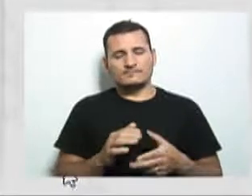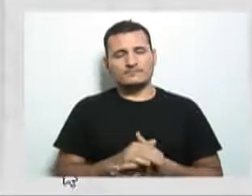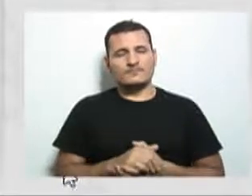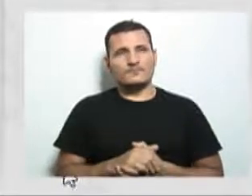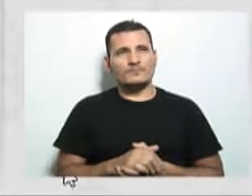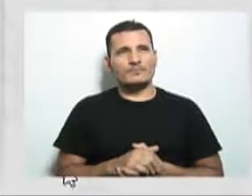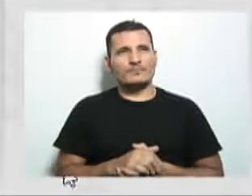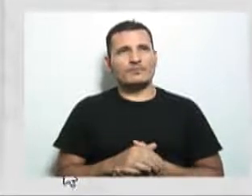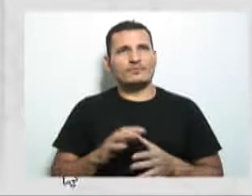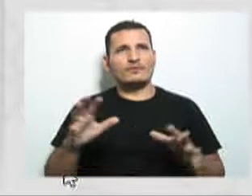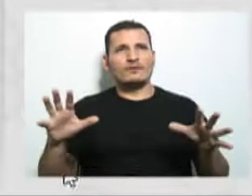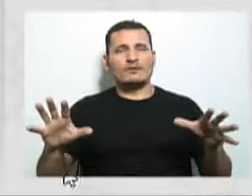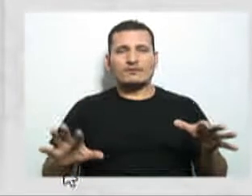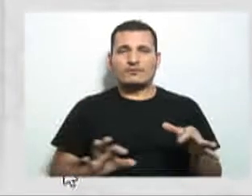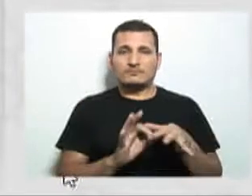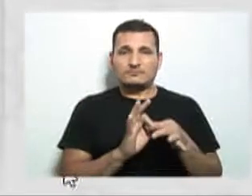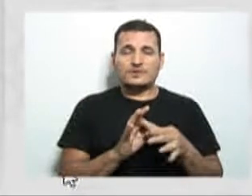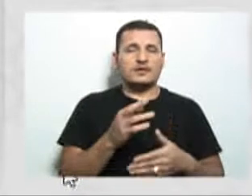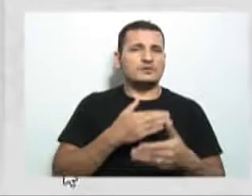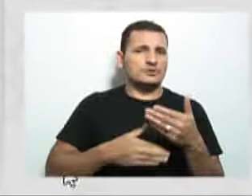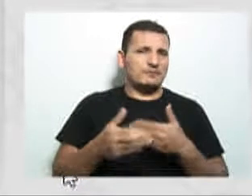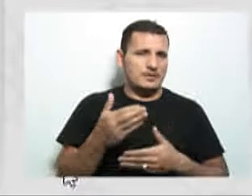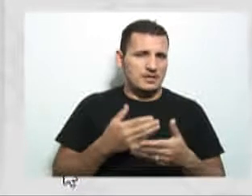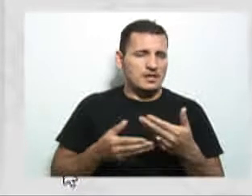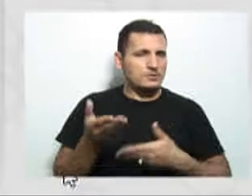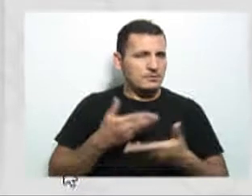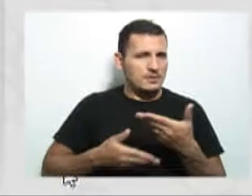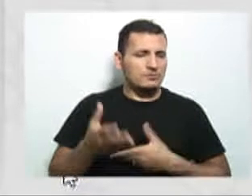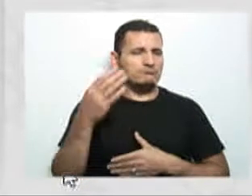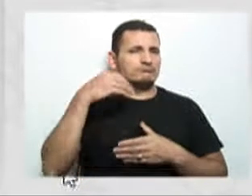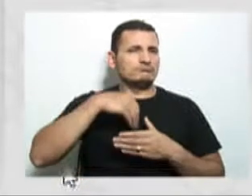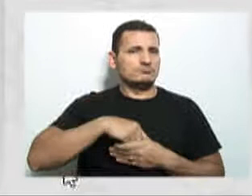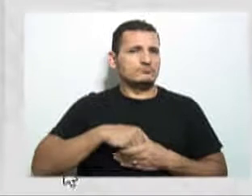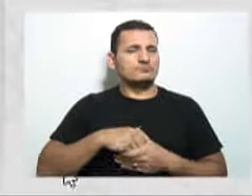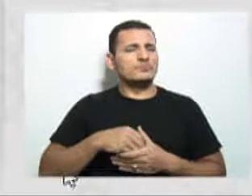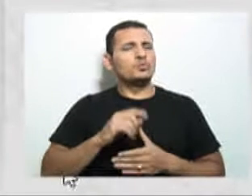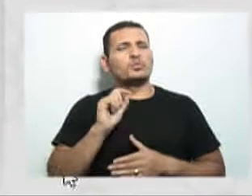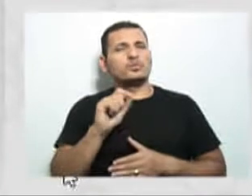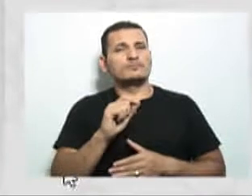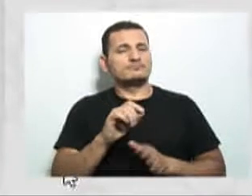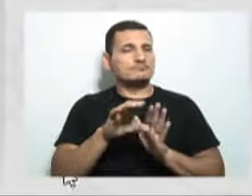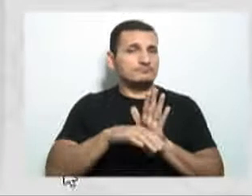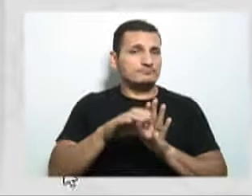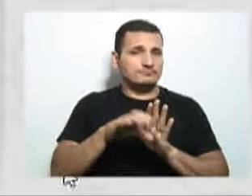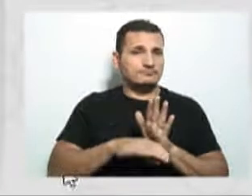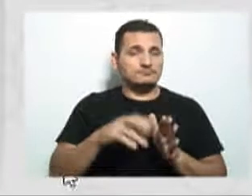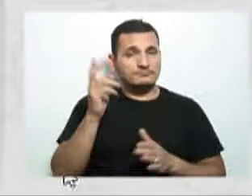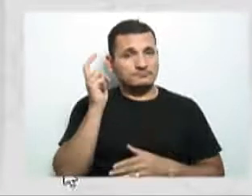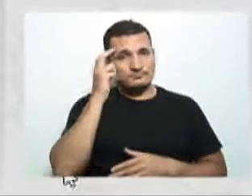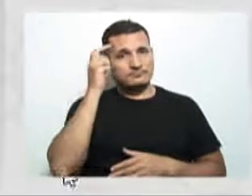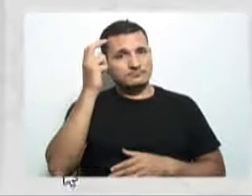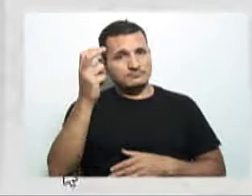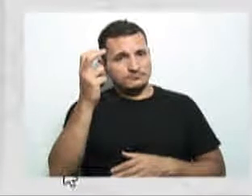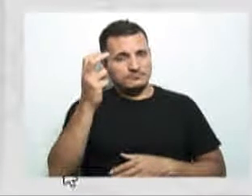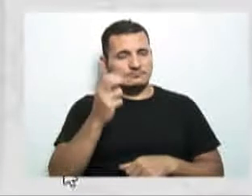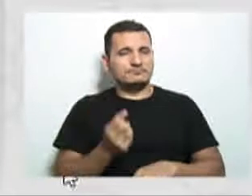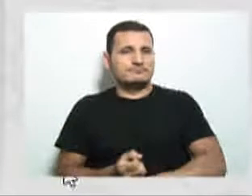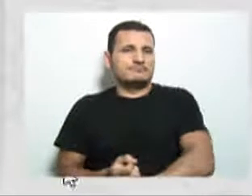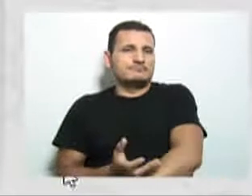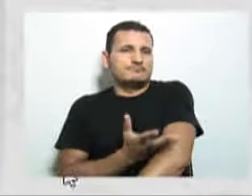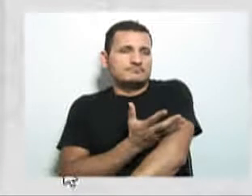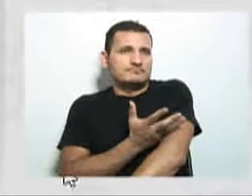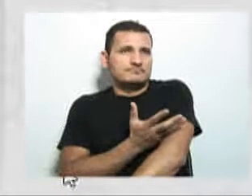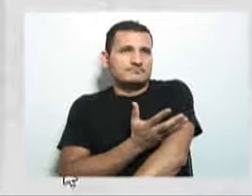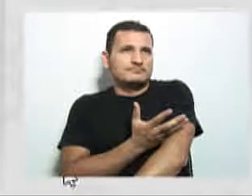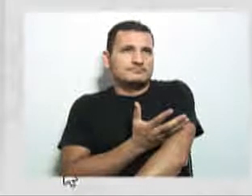ao relacionamento interpessoal, resulta no conceito de inteligência emocional,